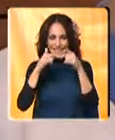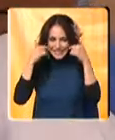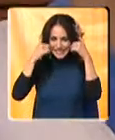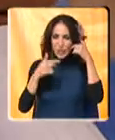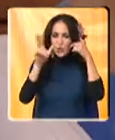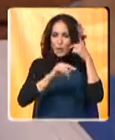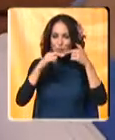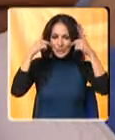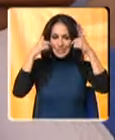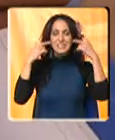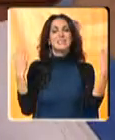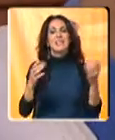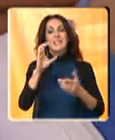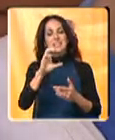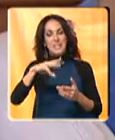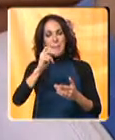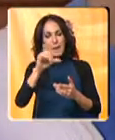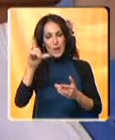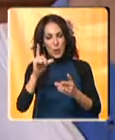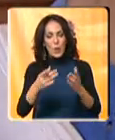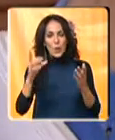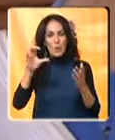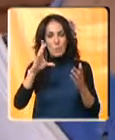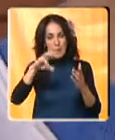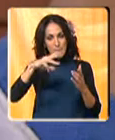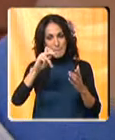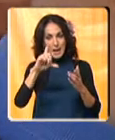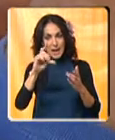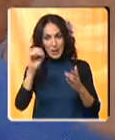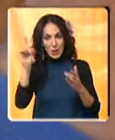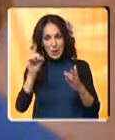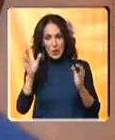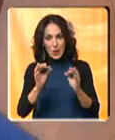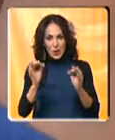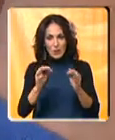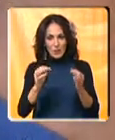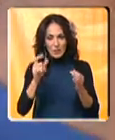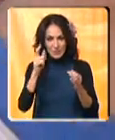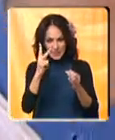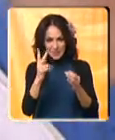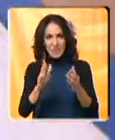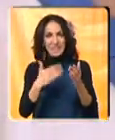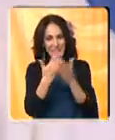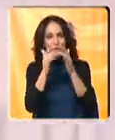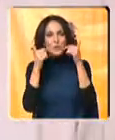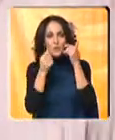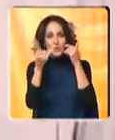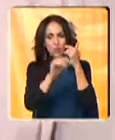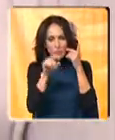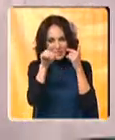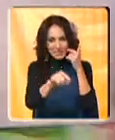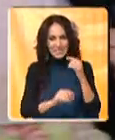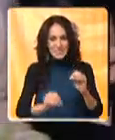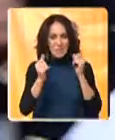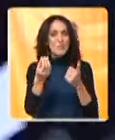novo. Oferta da Clínica Malo e do programa Você na TV. Pá, obrigado a todos. Obrigado. De nada.